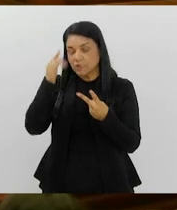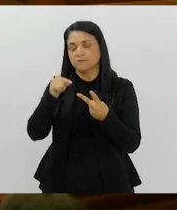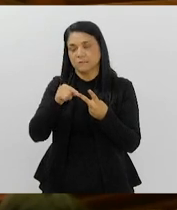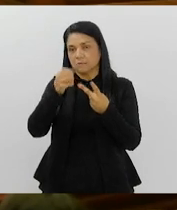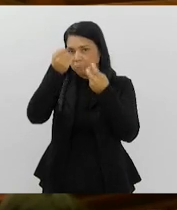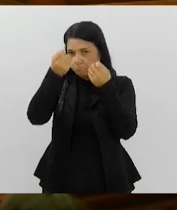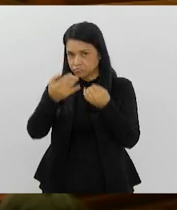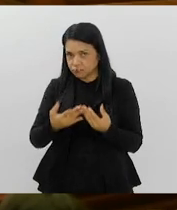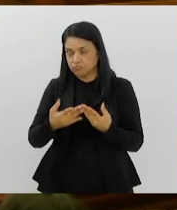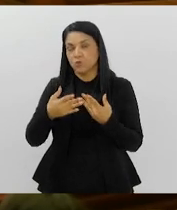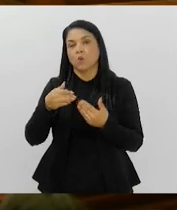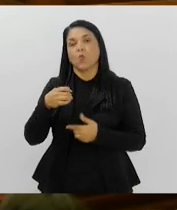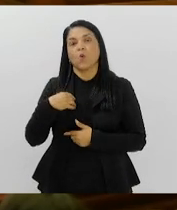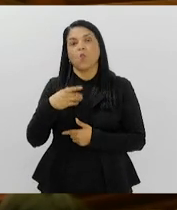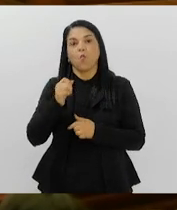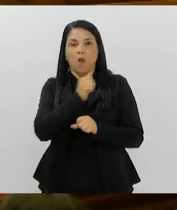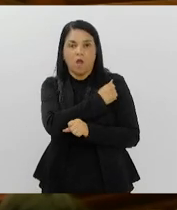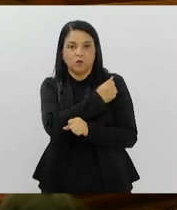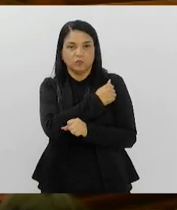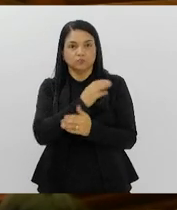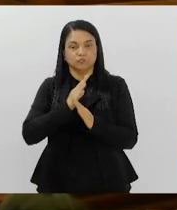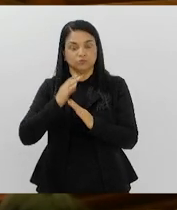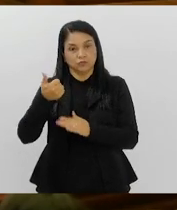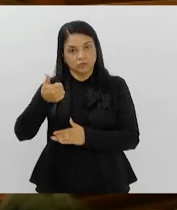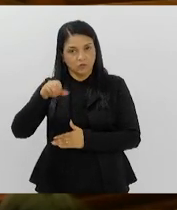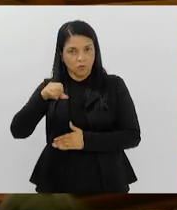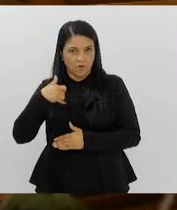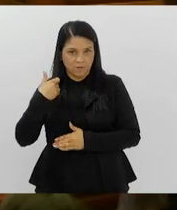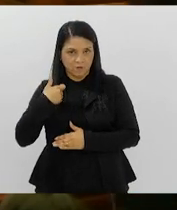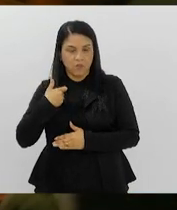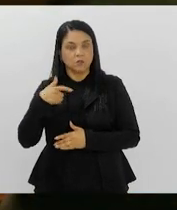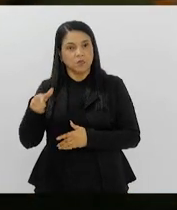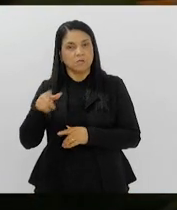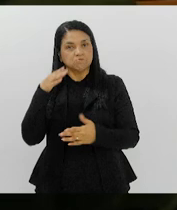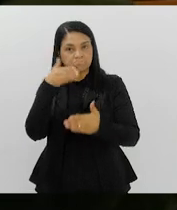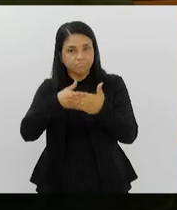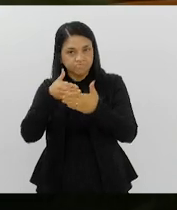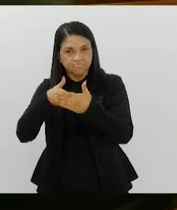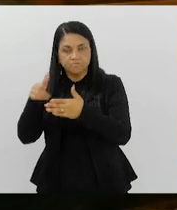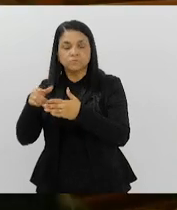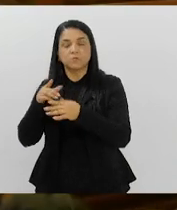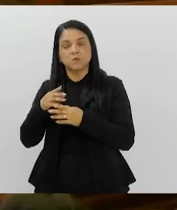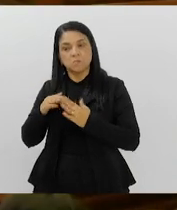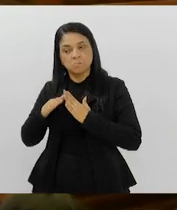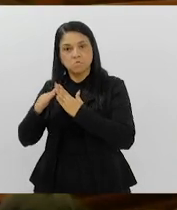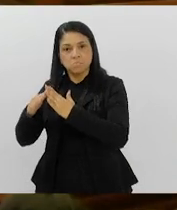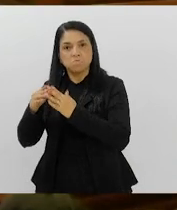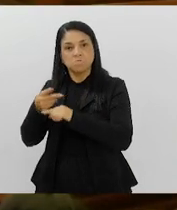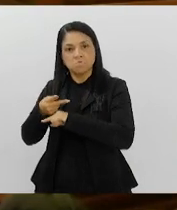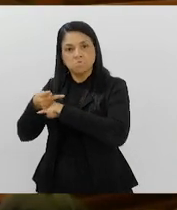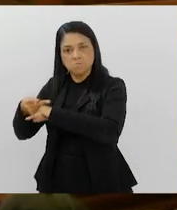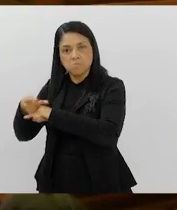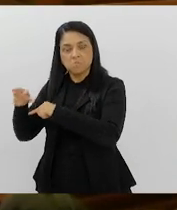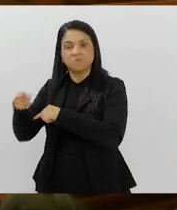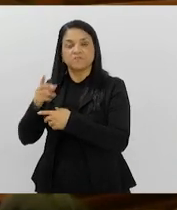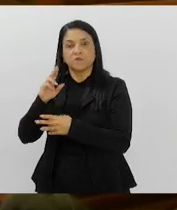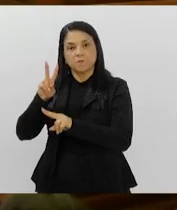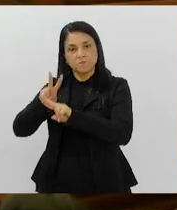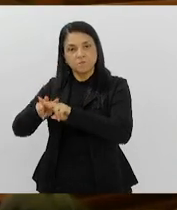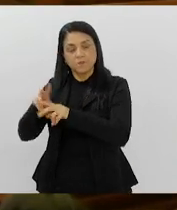de 19 anos, que foi impedido, teve uma busca e apreensão para a casa dele e ele foi apreendido com um taco de beisebol,